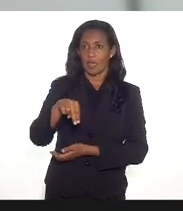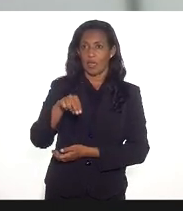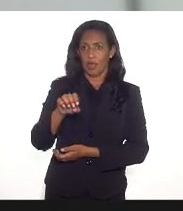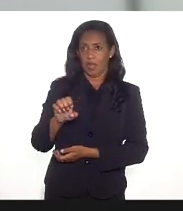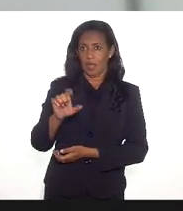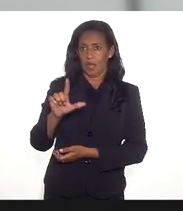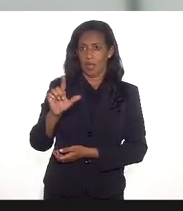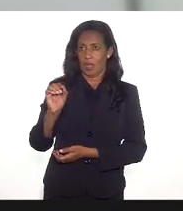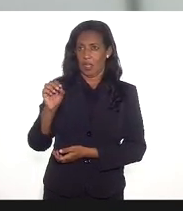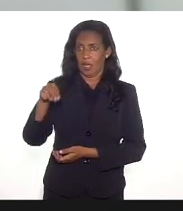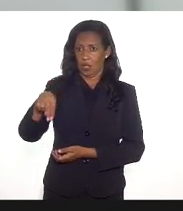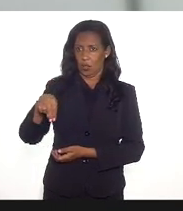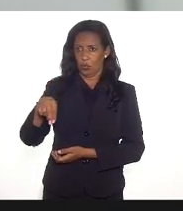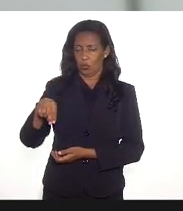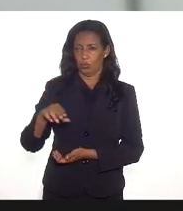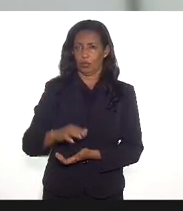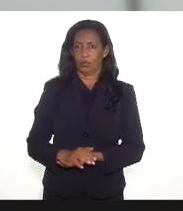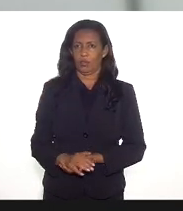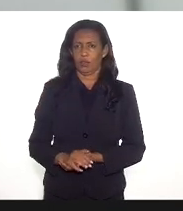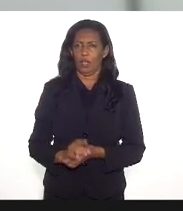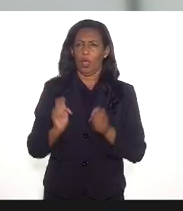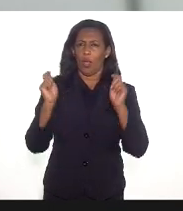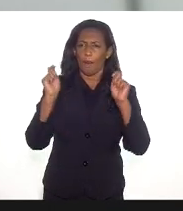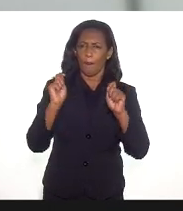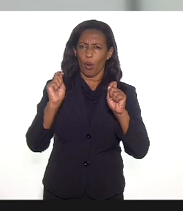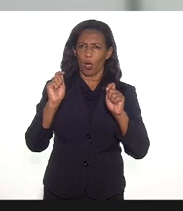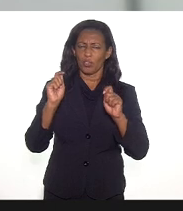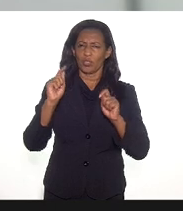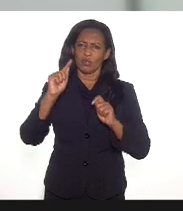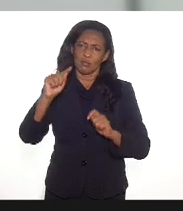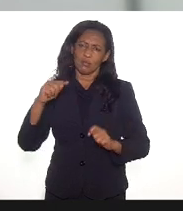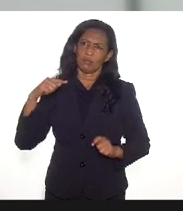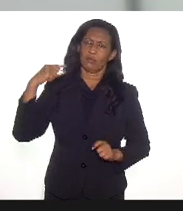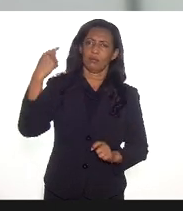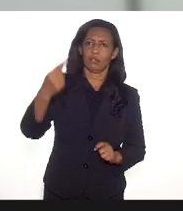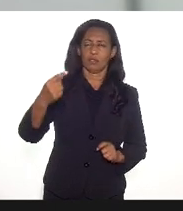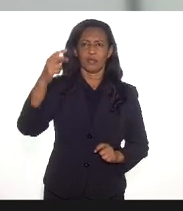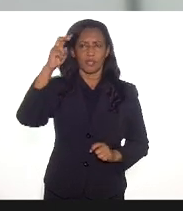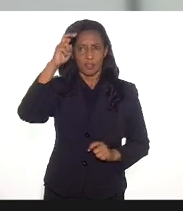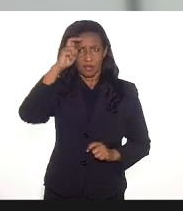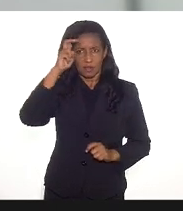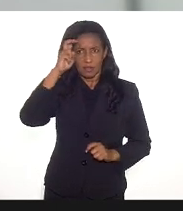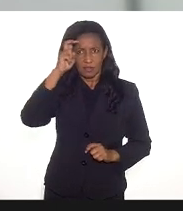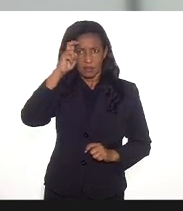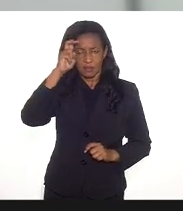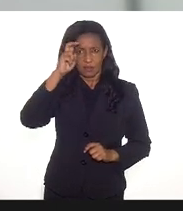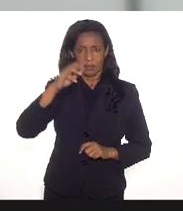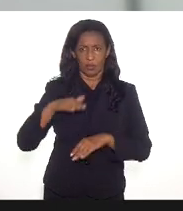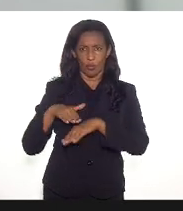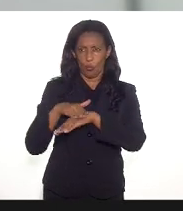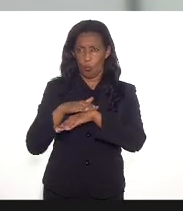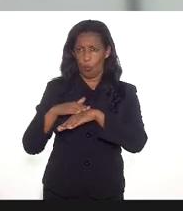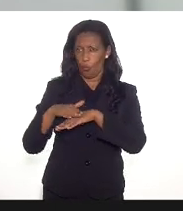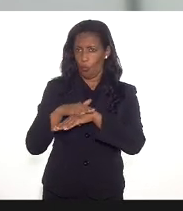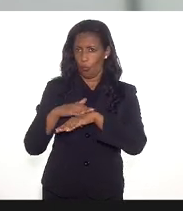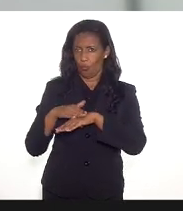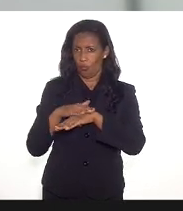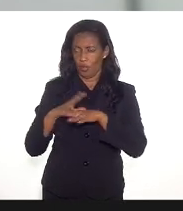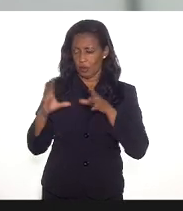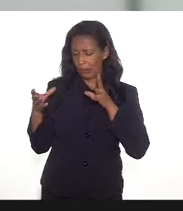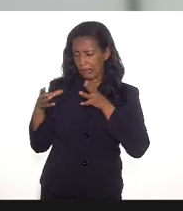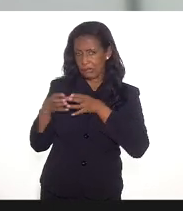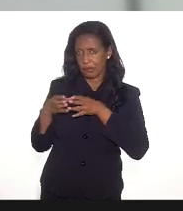Rocha, poderia, na próxima quinta-feira, conversar com a Comissão de Tributação